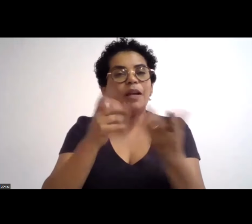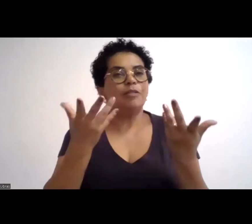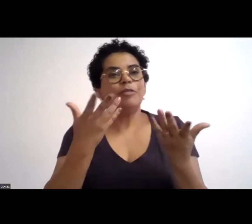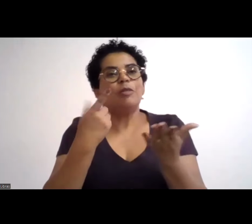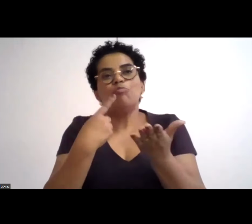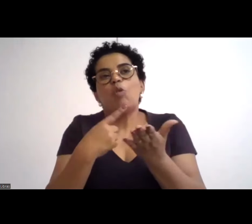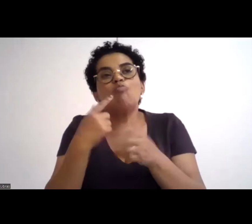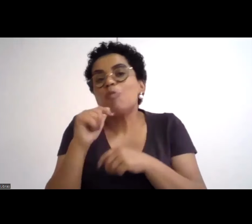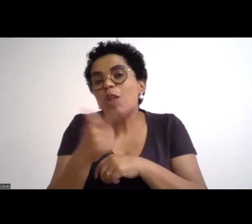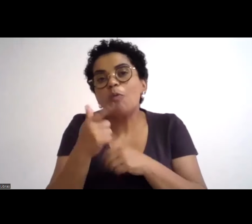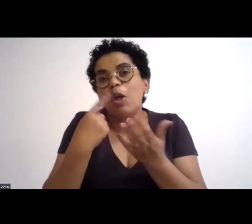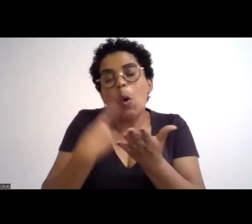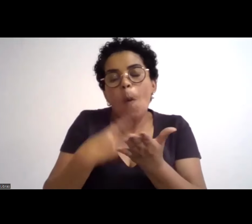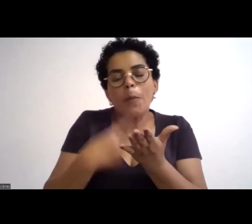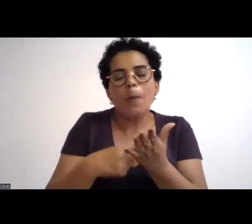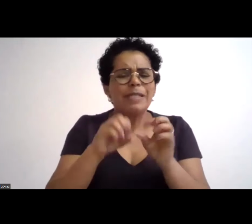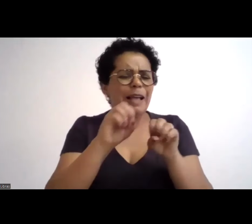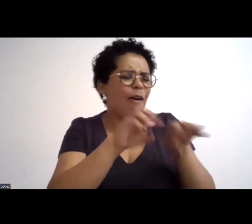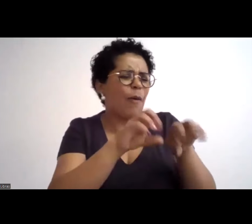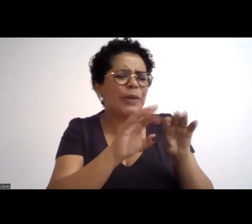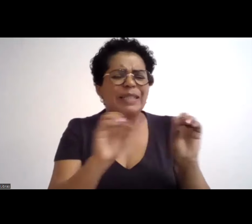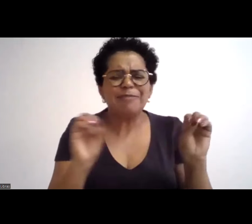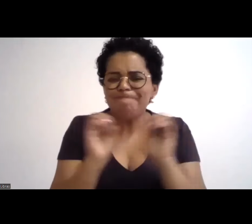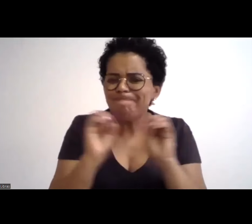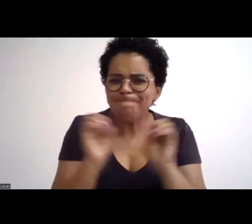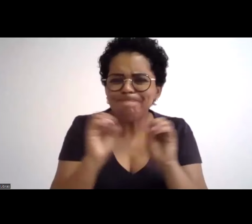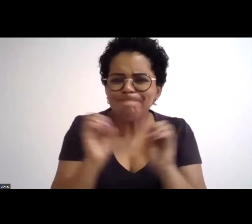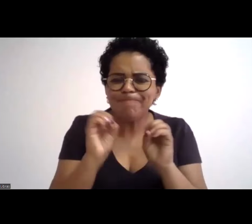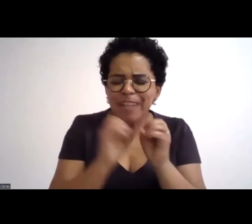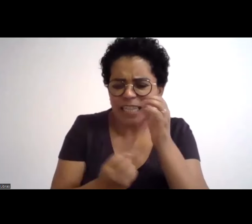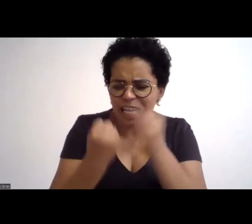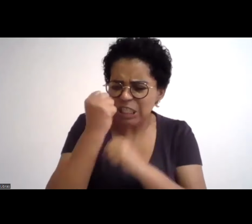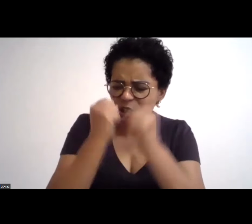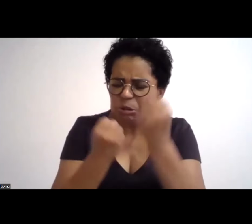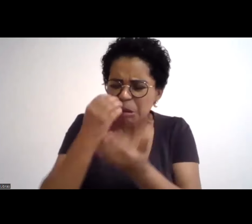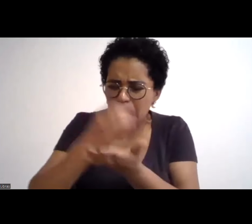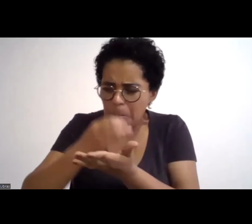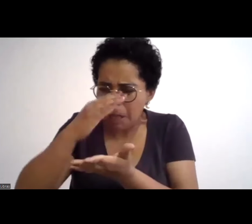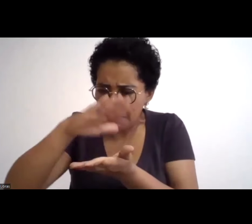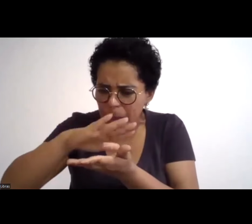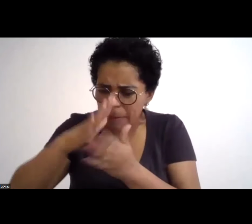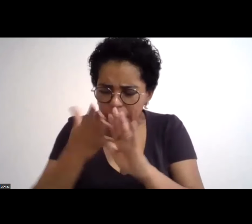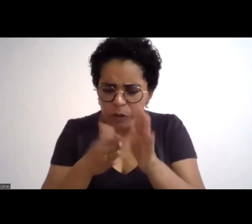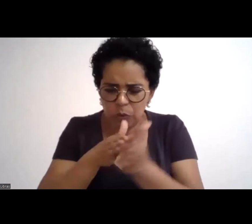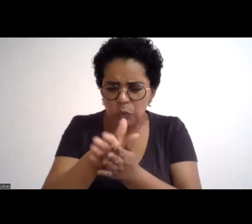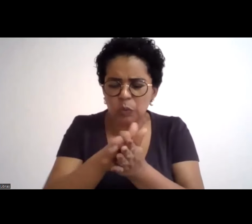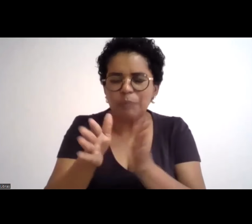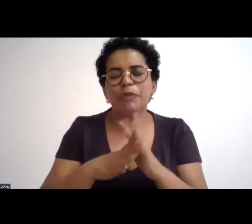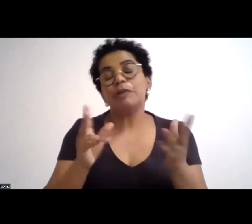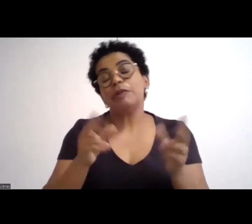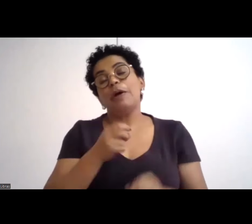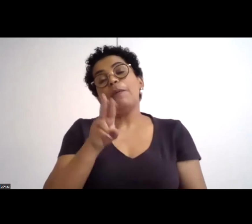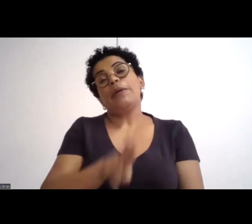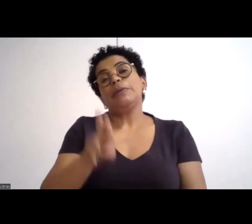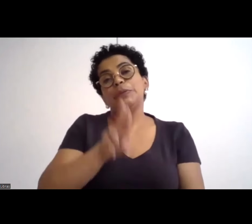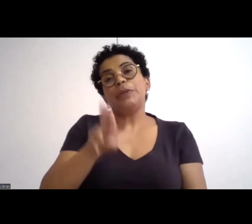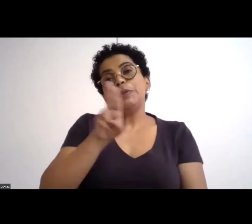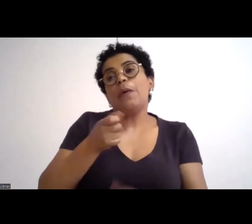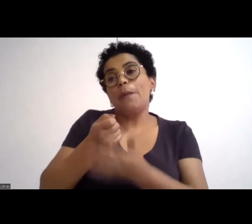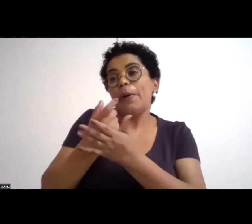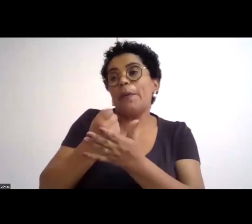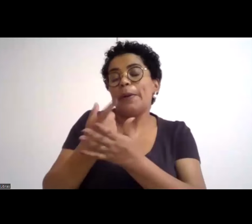com processos de educação. E aí a gente fica, vira consumidor passivo, como diria Celso Furtado,